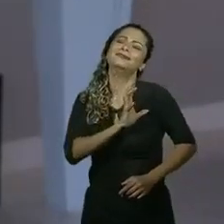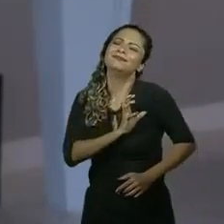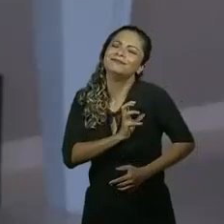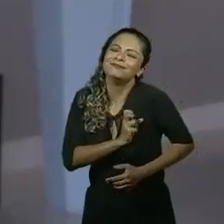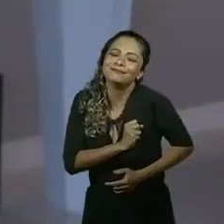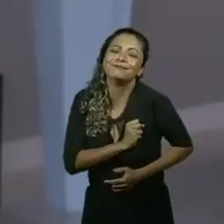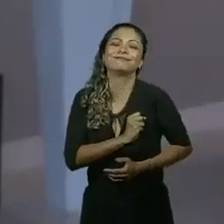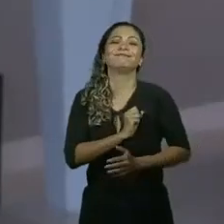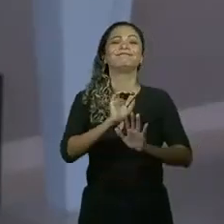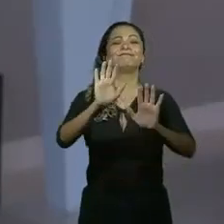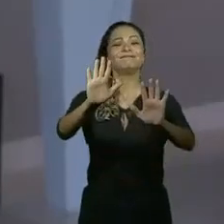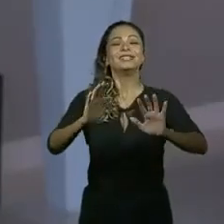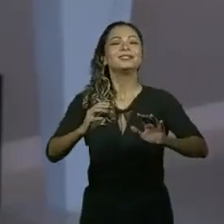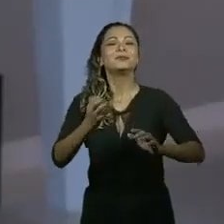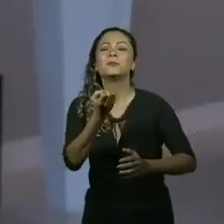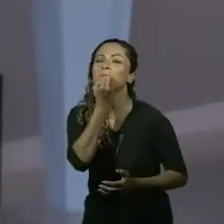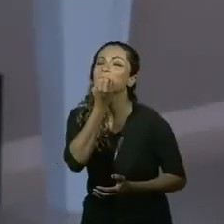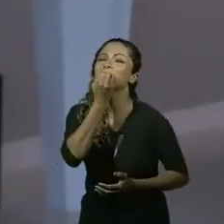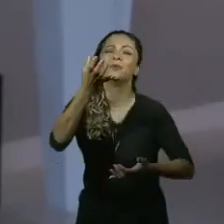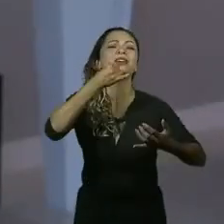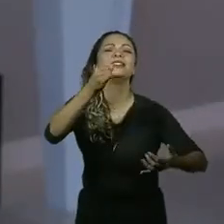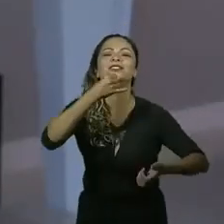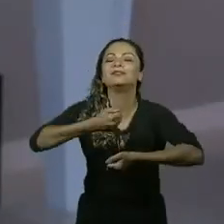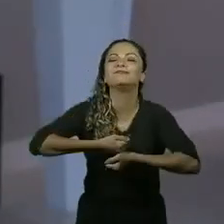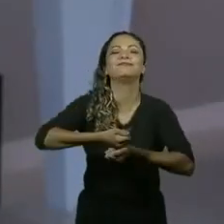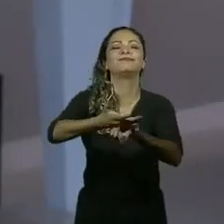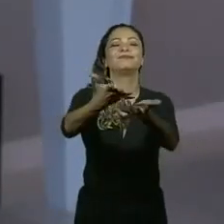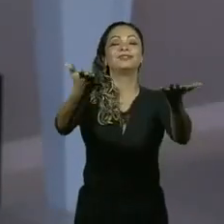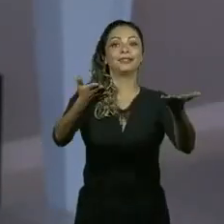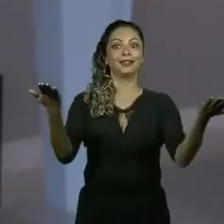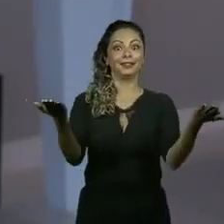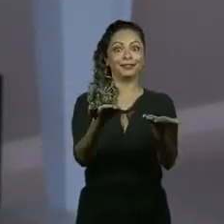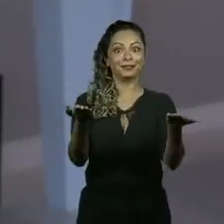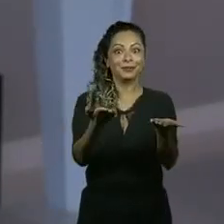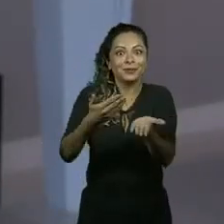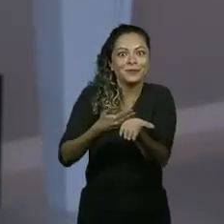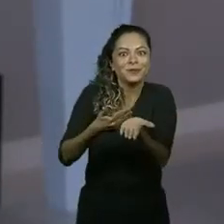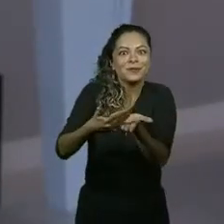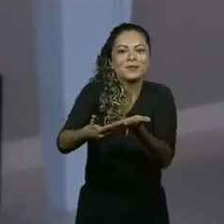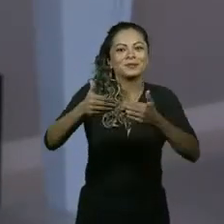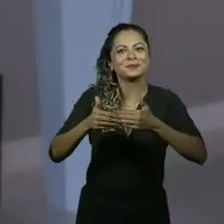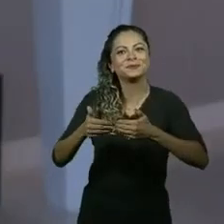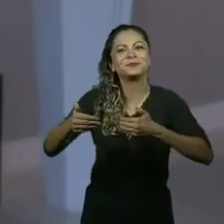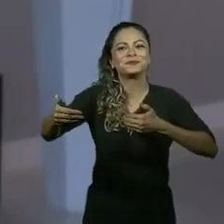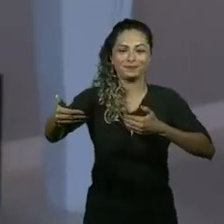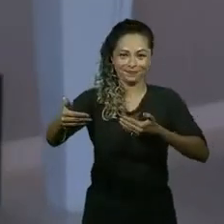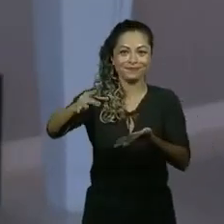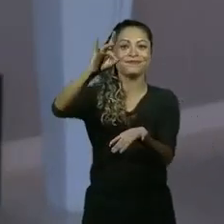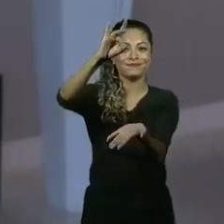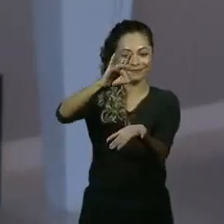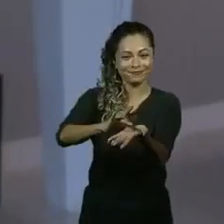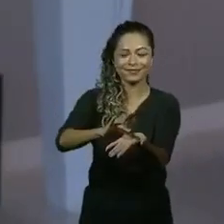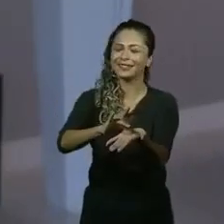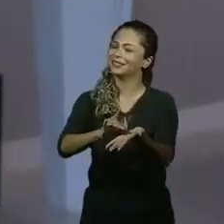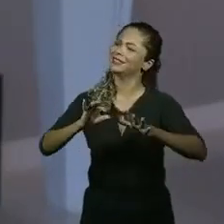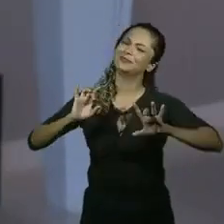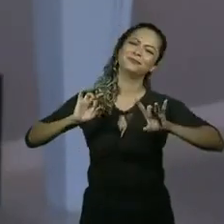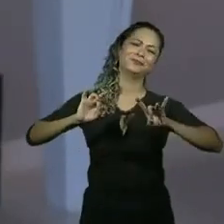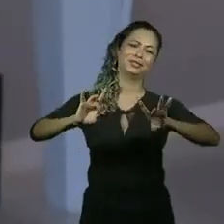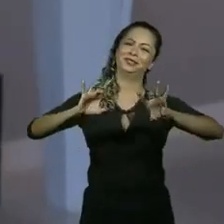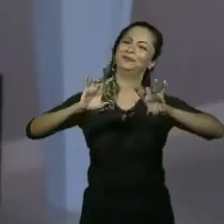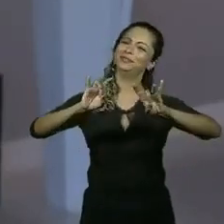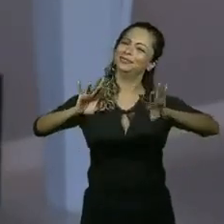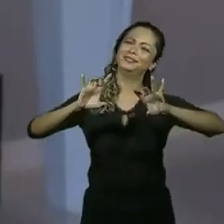desejar boas energias nessa nova etapa que começa hoje. Dizer que foi muito especial vivenciar